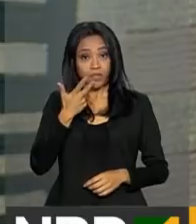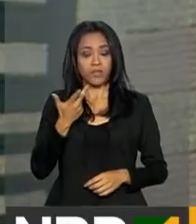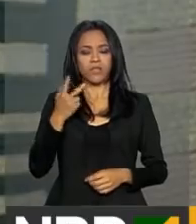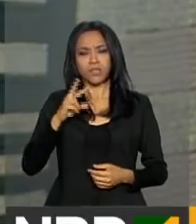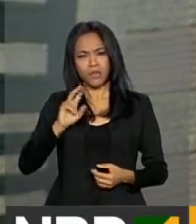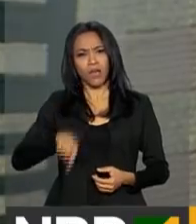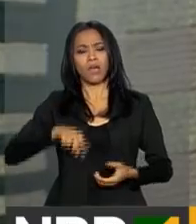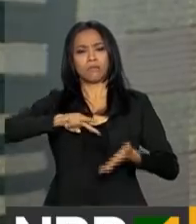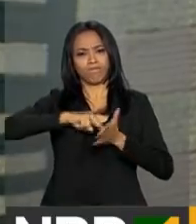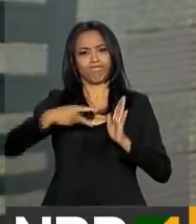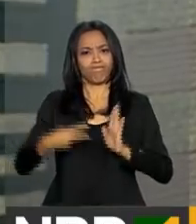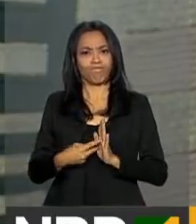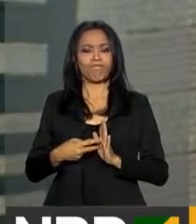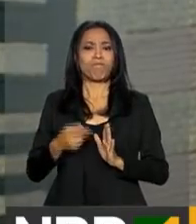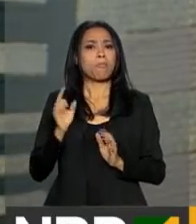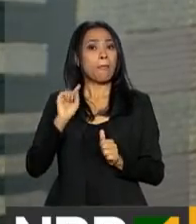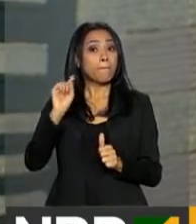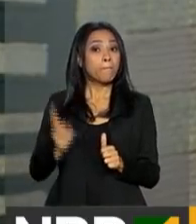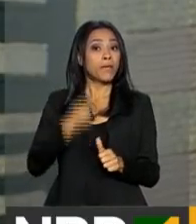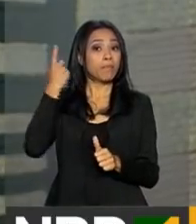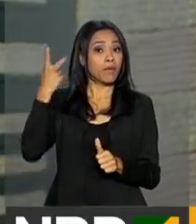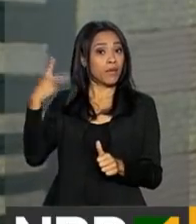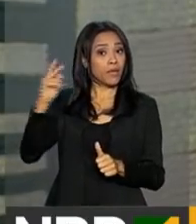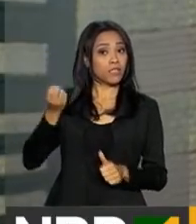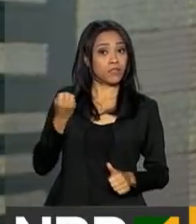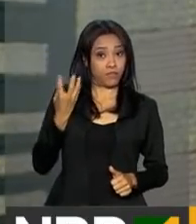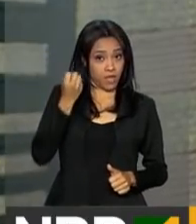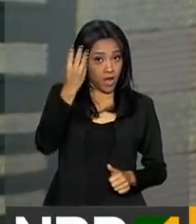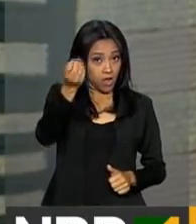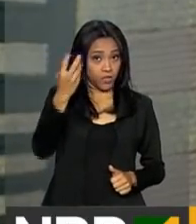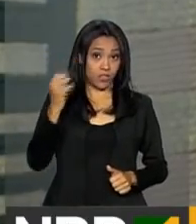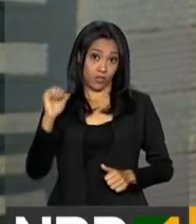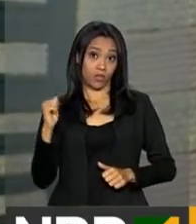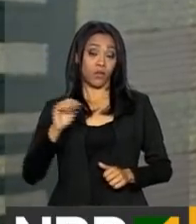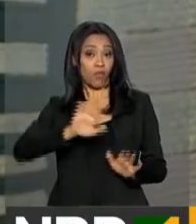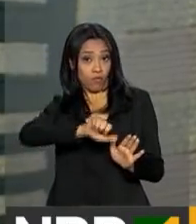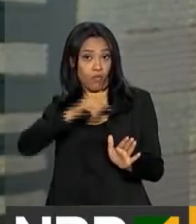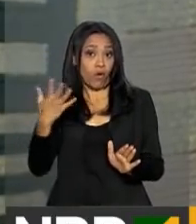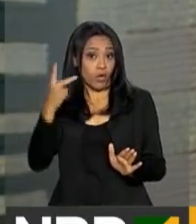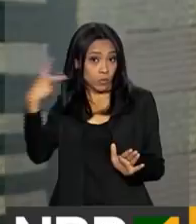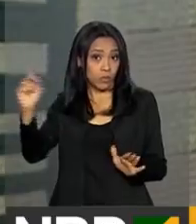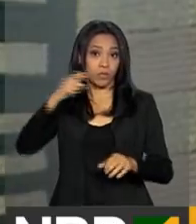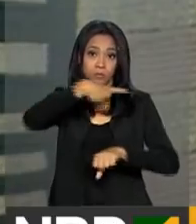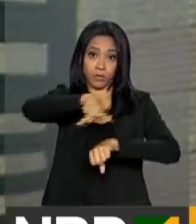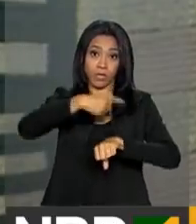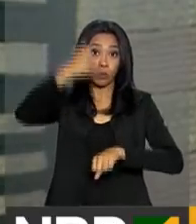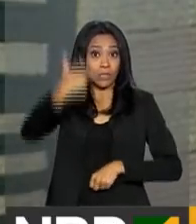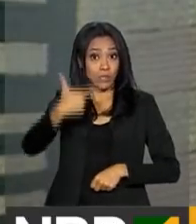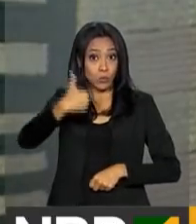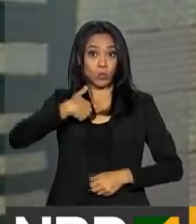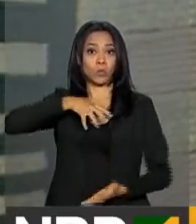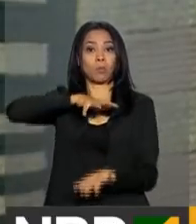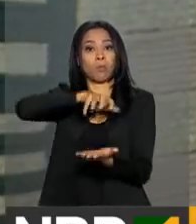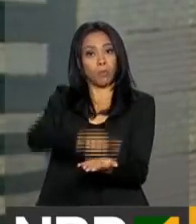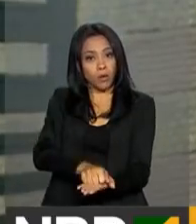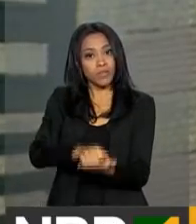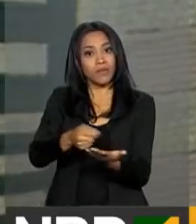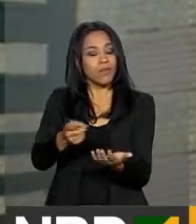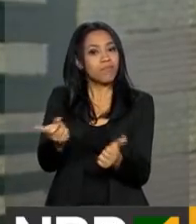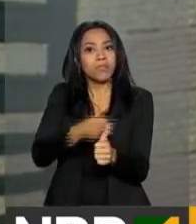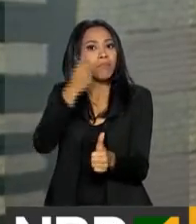significativo que uma de suas primeiras viagens internacionais, neste seu segundo mandato, seja precisamente para o